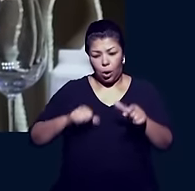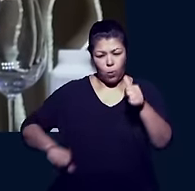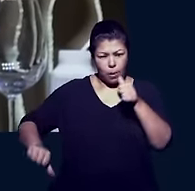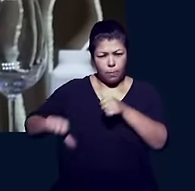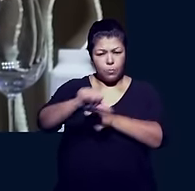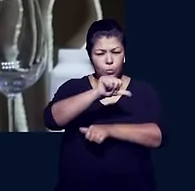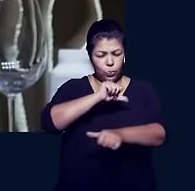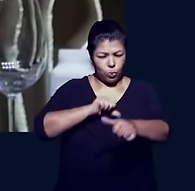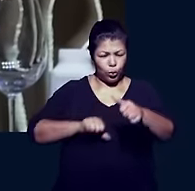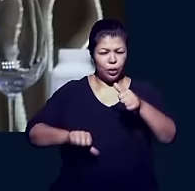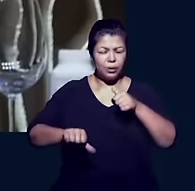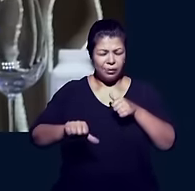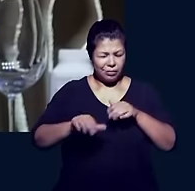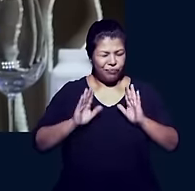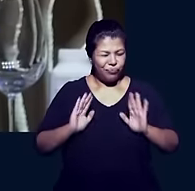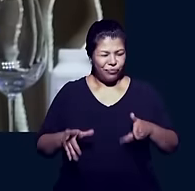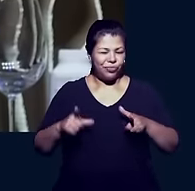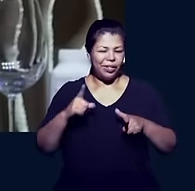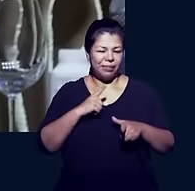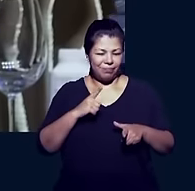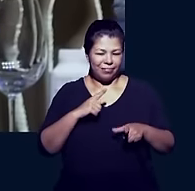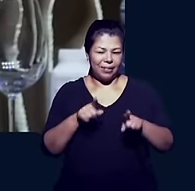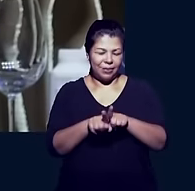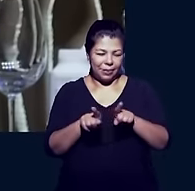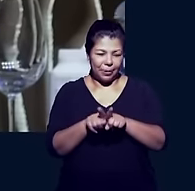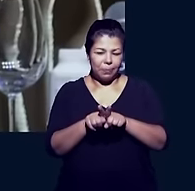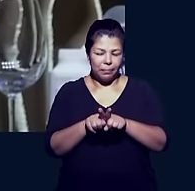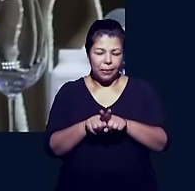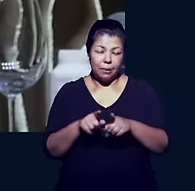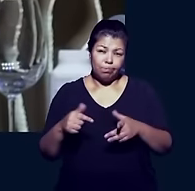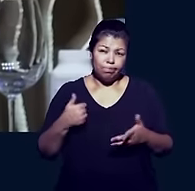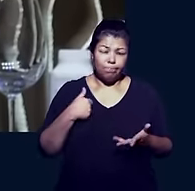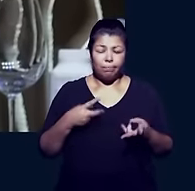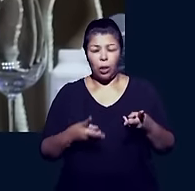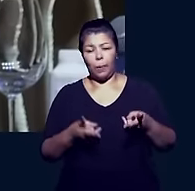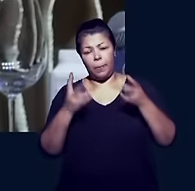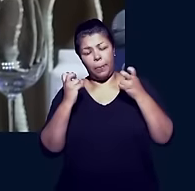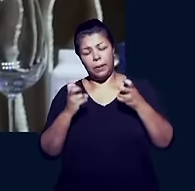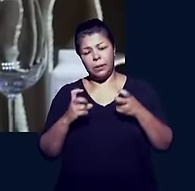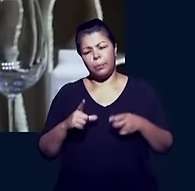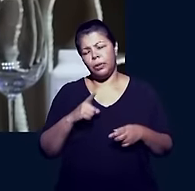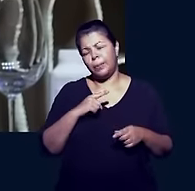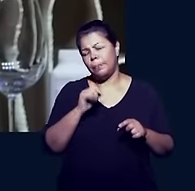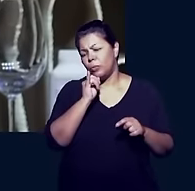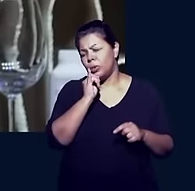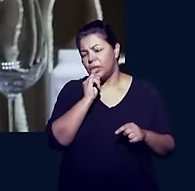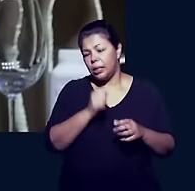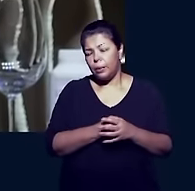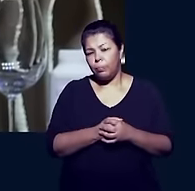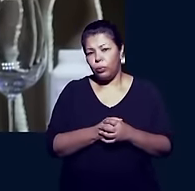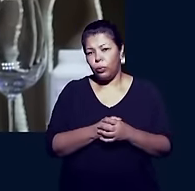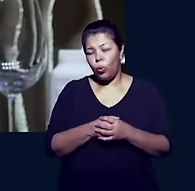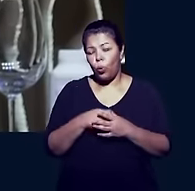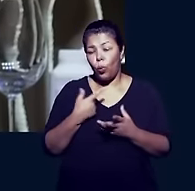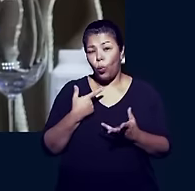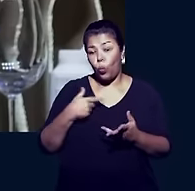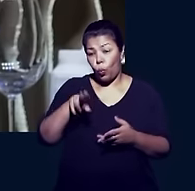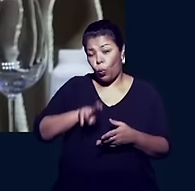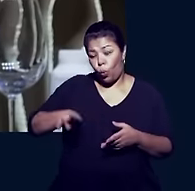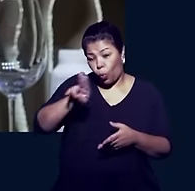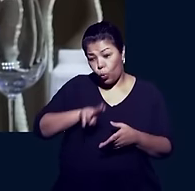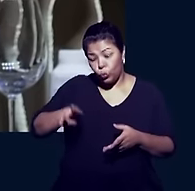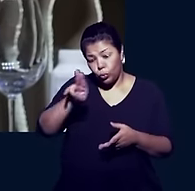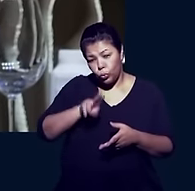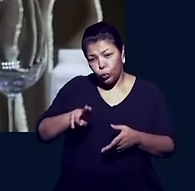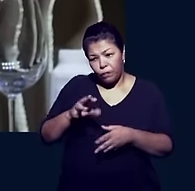Acho que tudo recai sobre a a atividade Americana e quando a gente olha Eh você tem um consumo ainda muito forte mas na hora que essa política